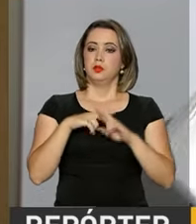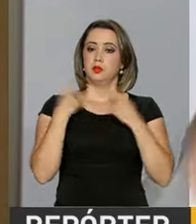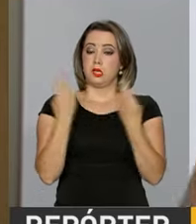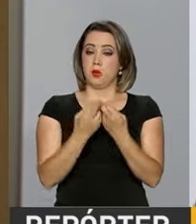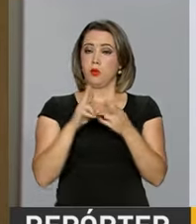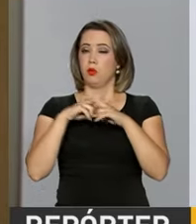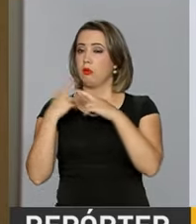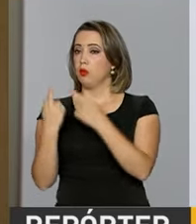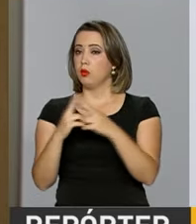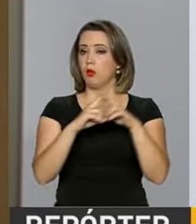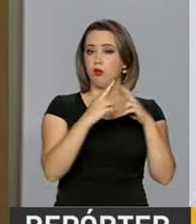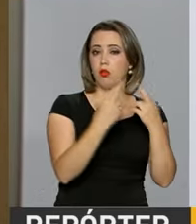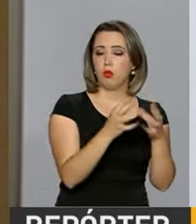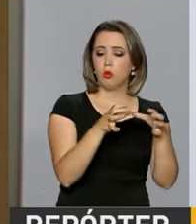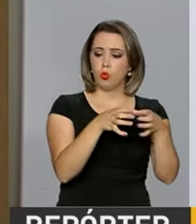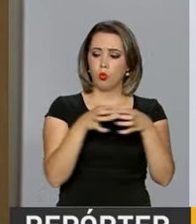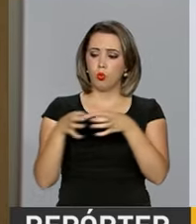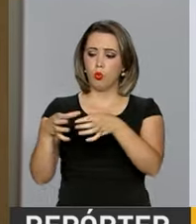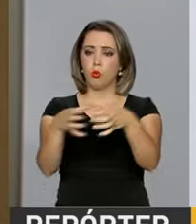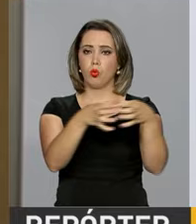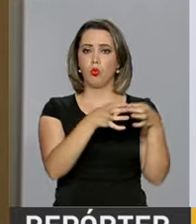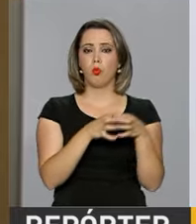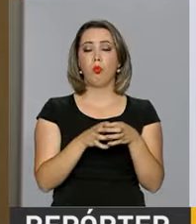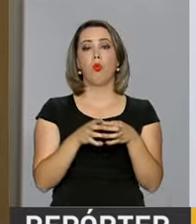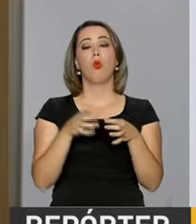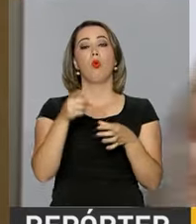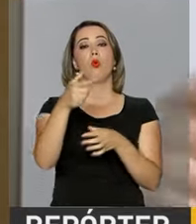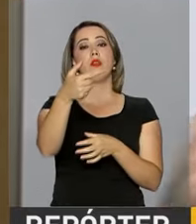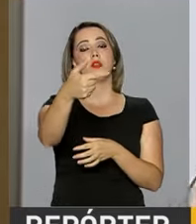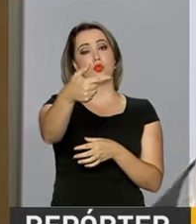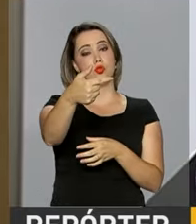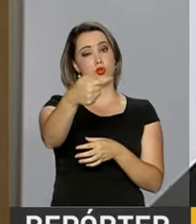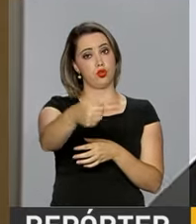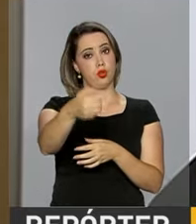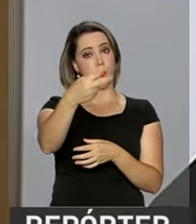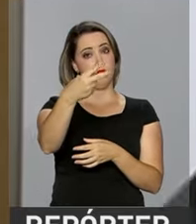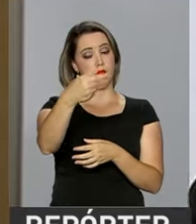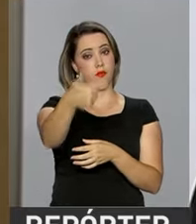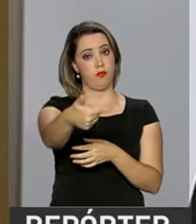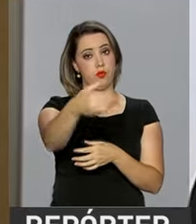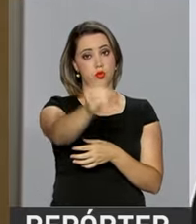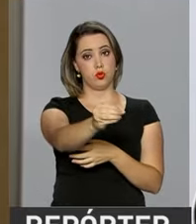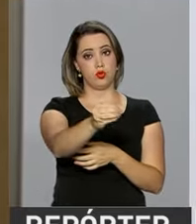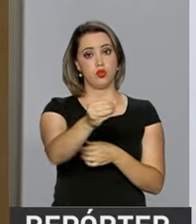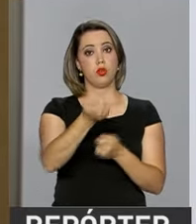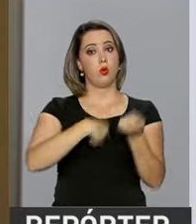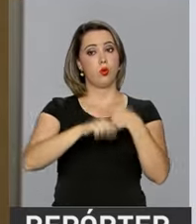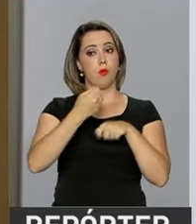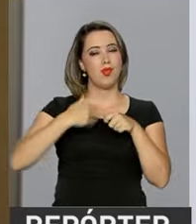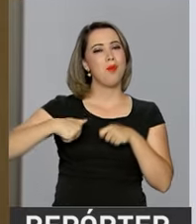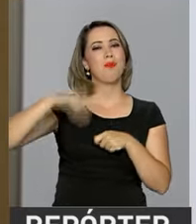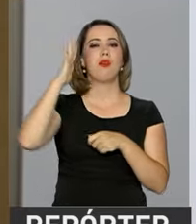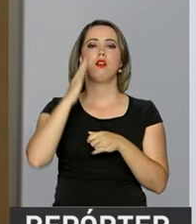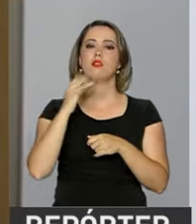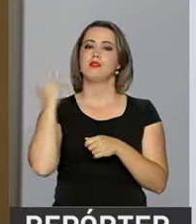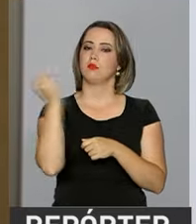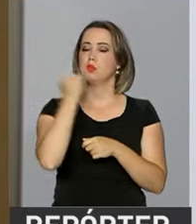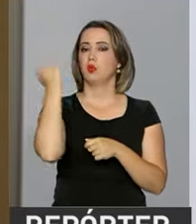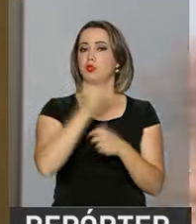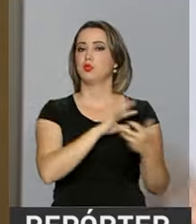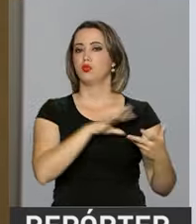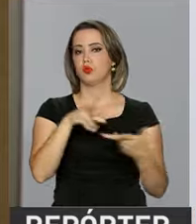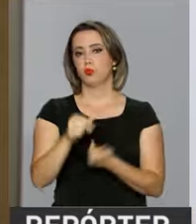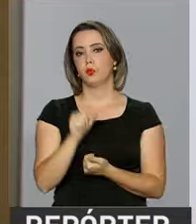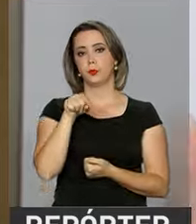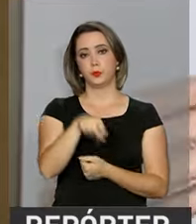semana com membros do G20 que são os 20 economias mais relevantes do mundo e que aí